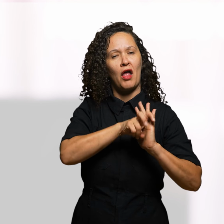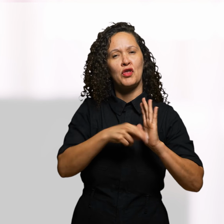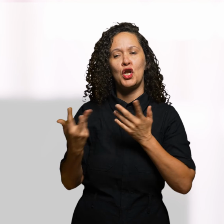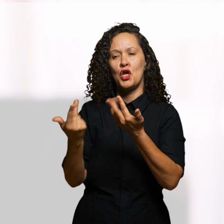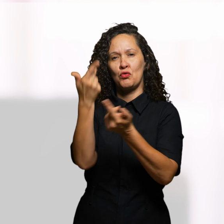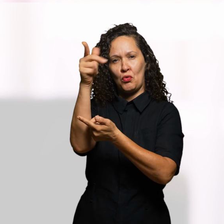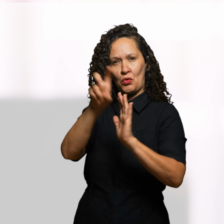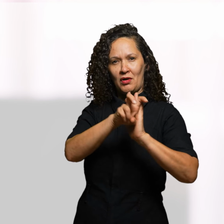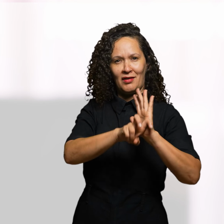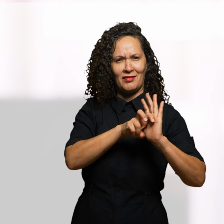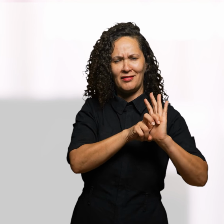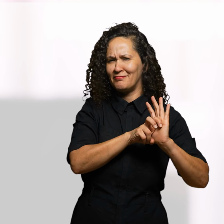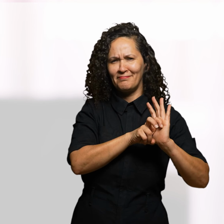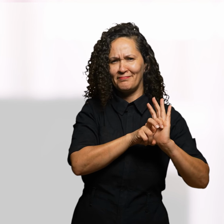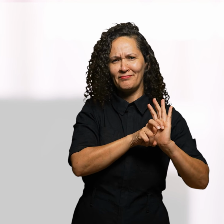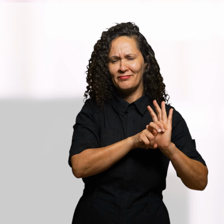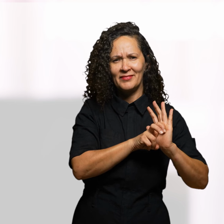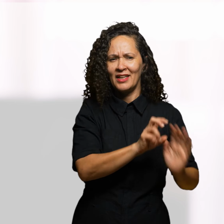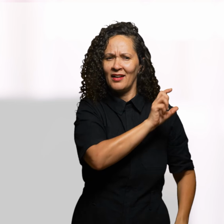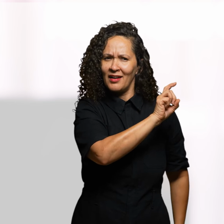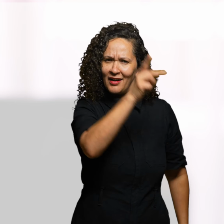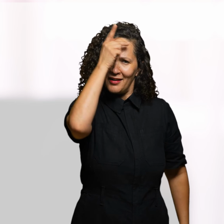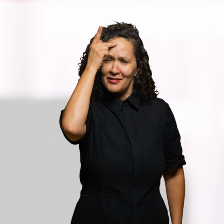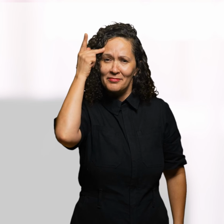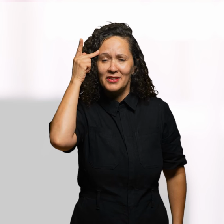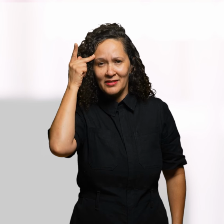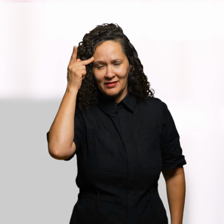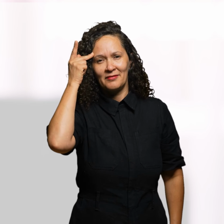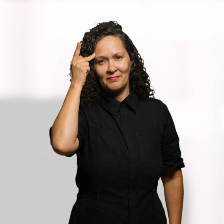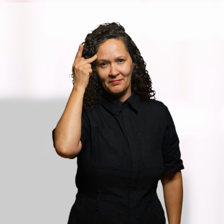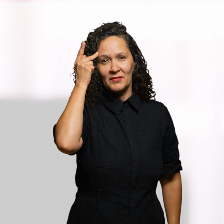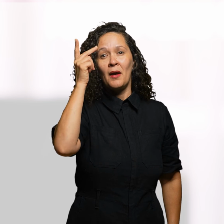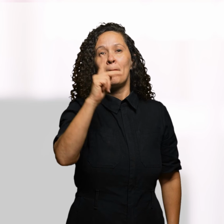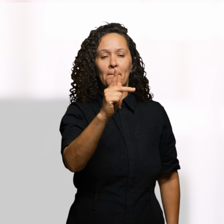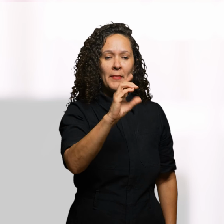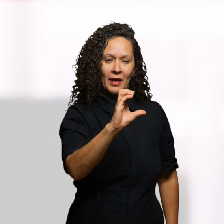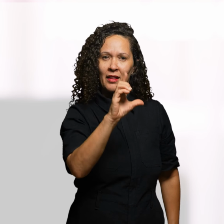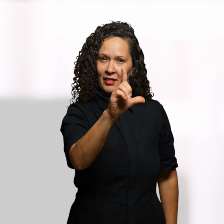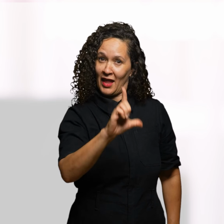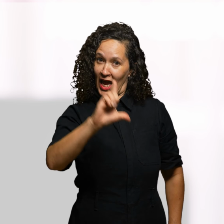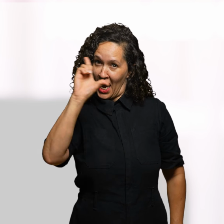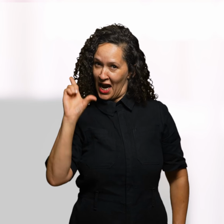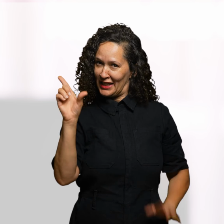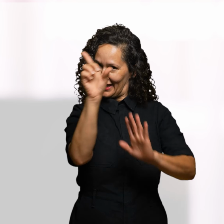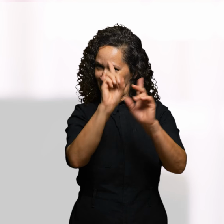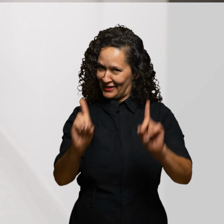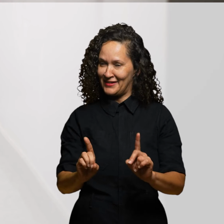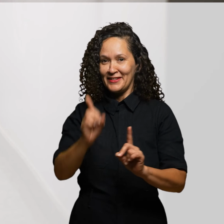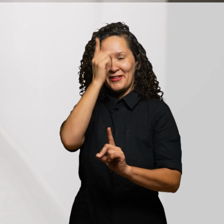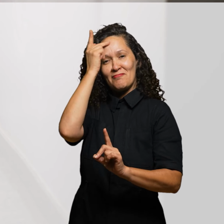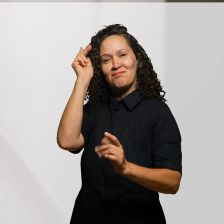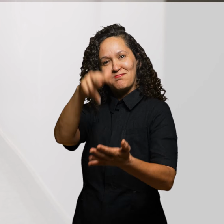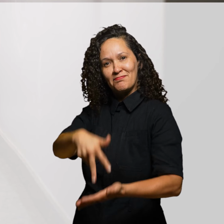iguala aos outros cadeirantes. A pessoa, e como eu costumo sempre falar, é pessoa com deficiência. Então antes da deficiência tem sempre uma pessoa